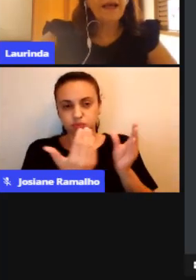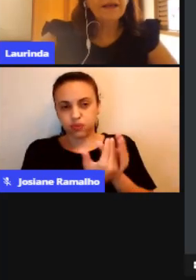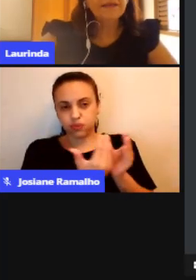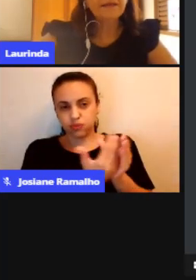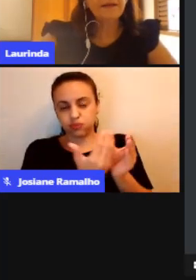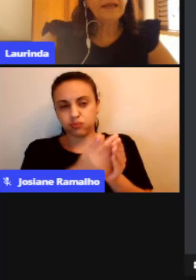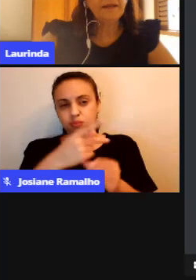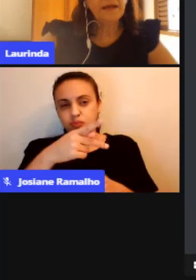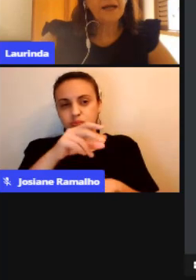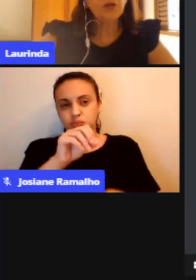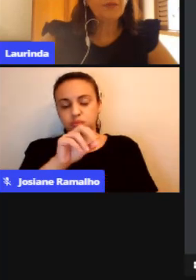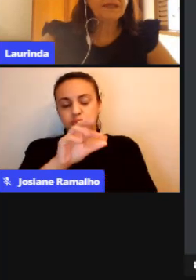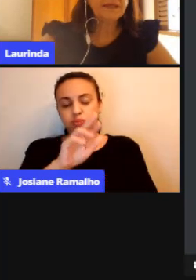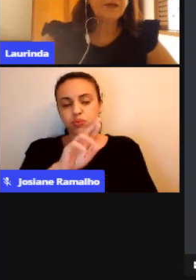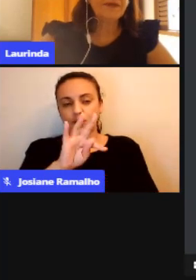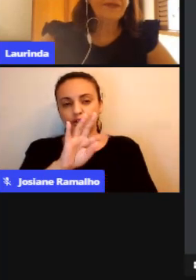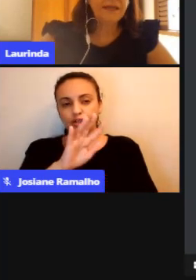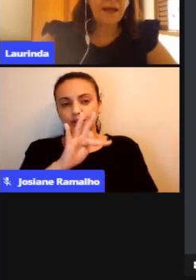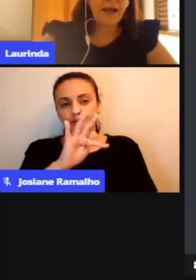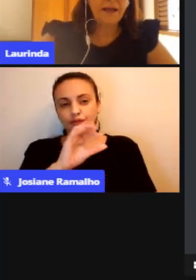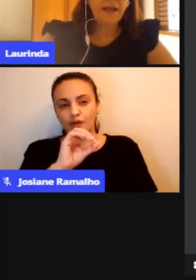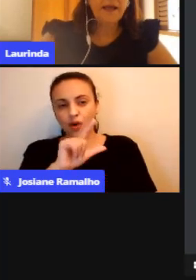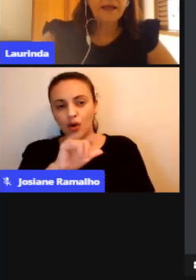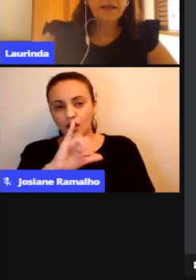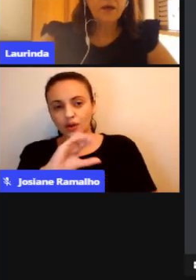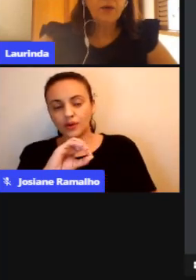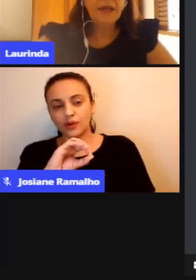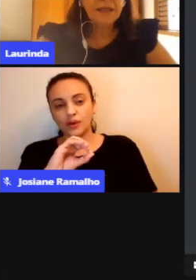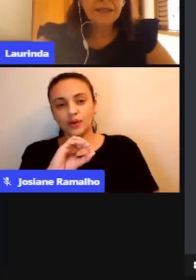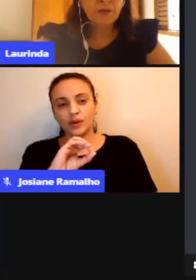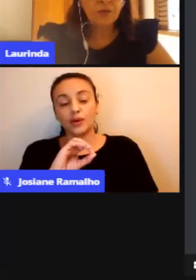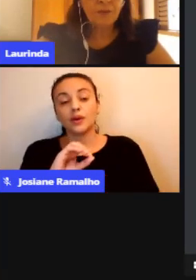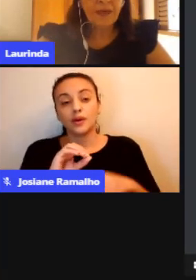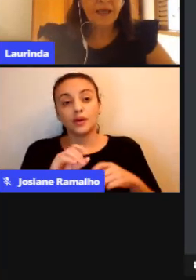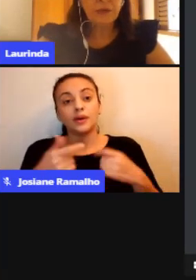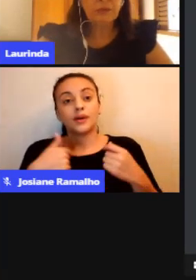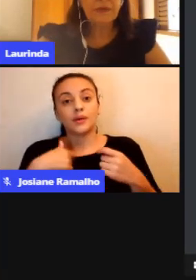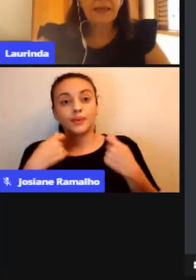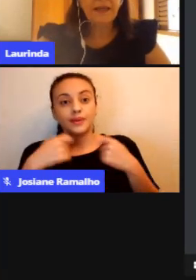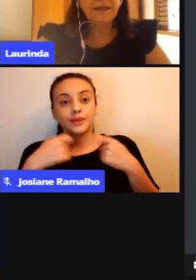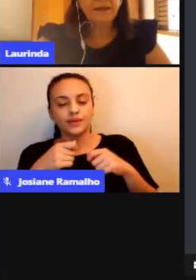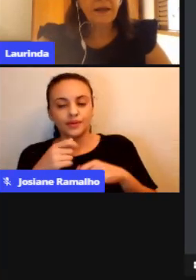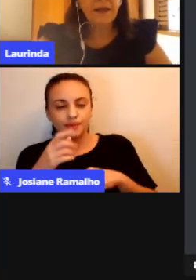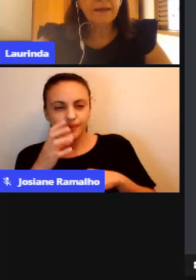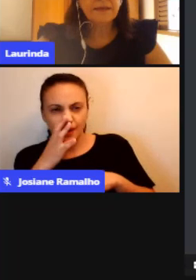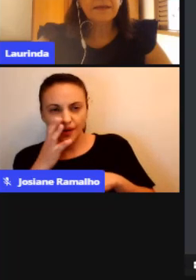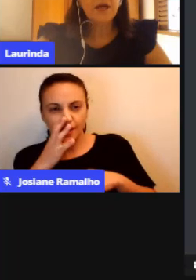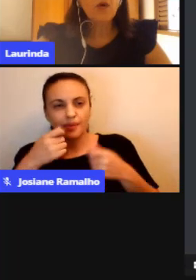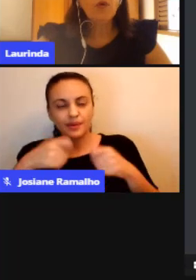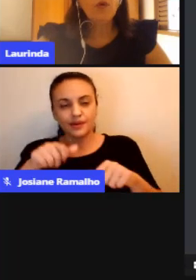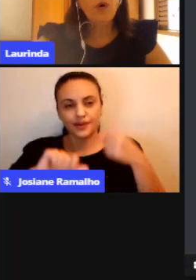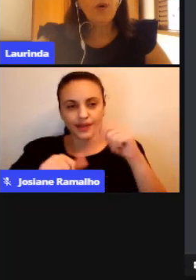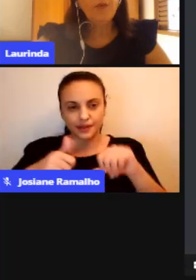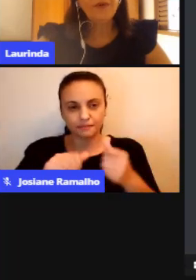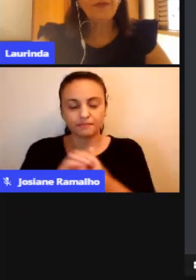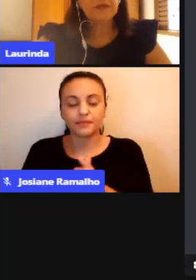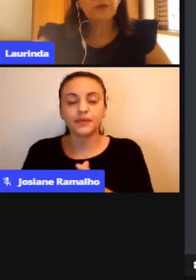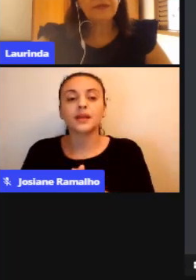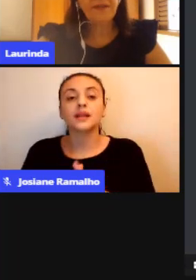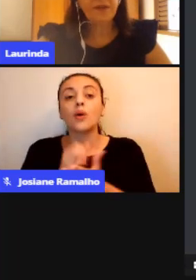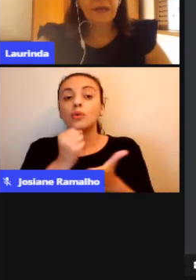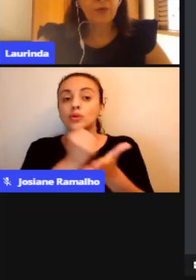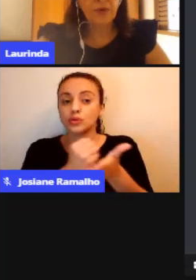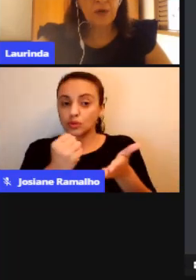o que essa habilidade eu preciso avaliar. Então, nesse documento, ele traz como